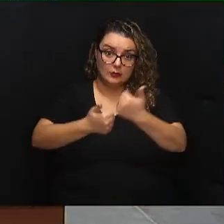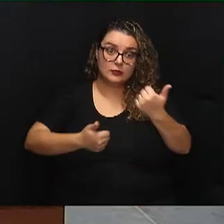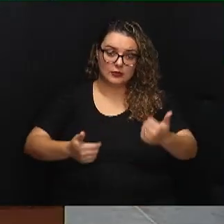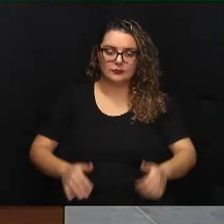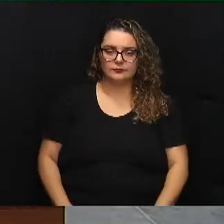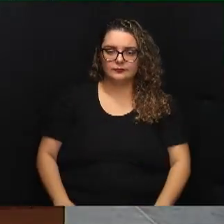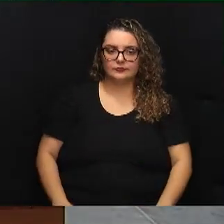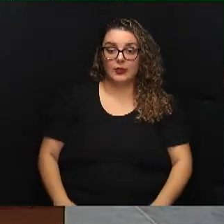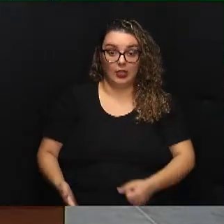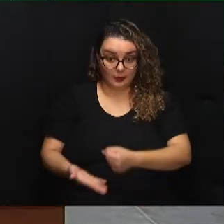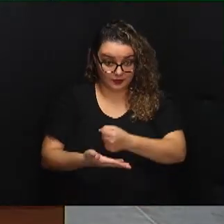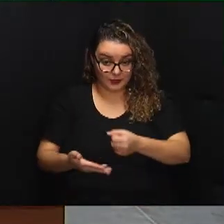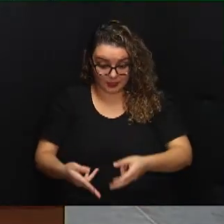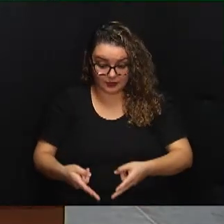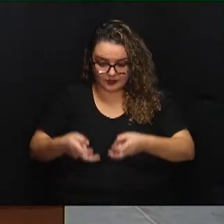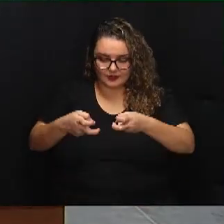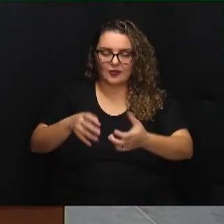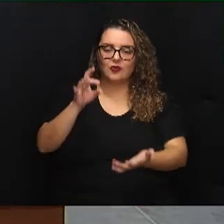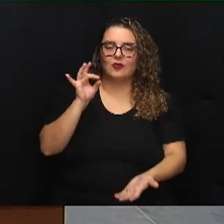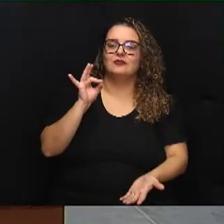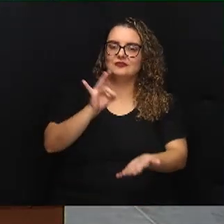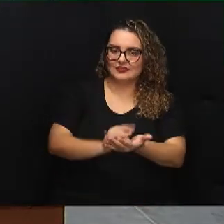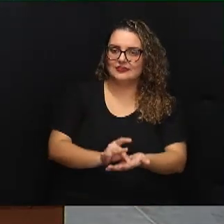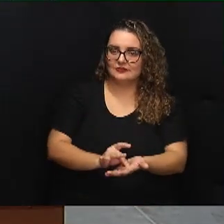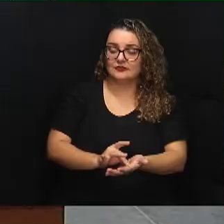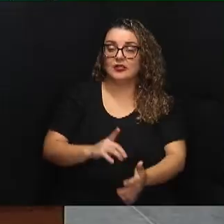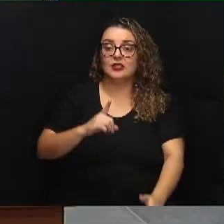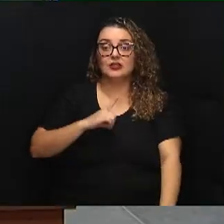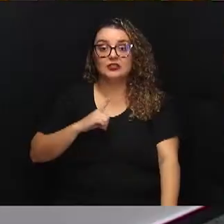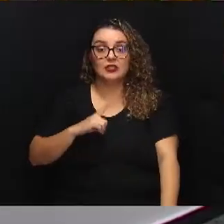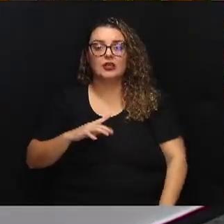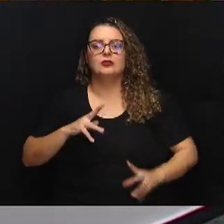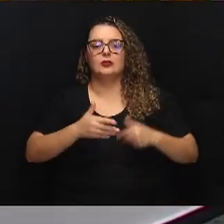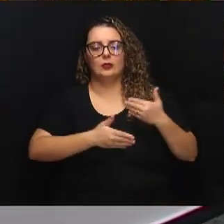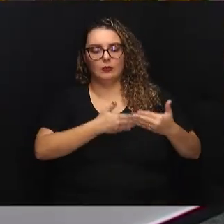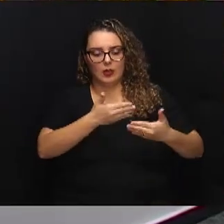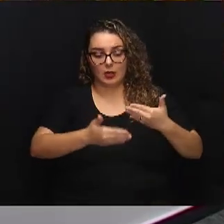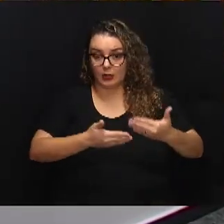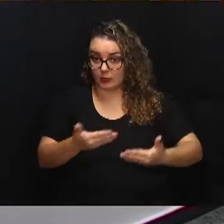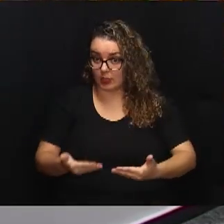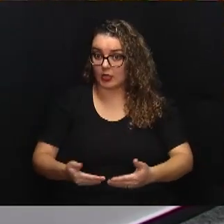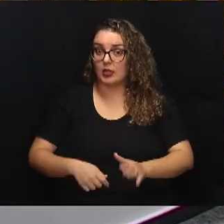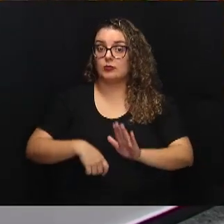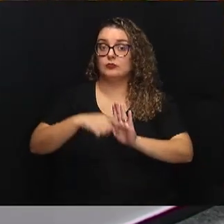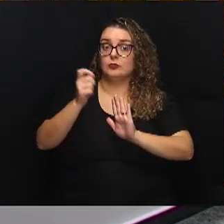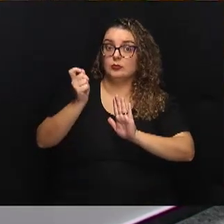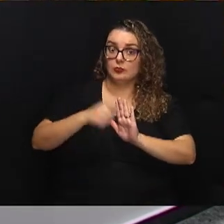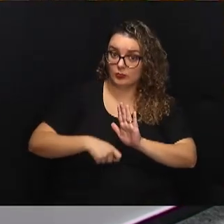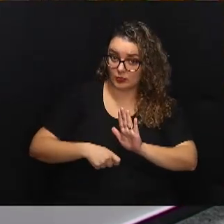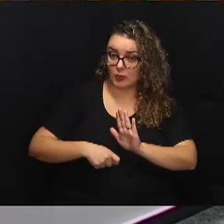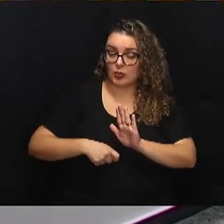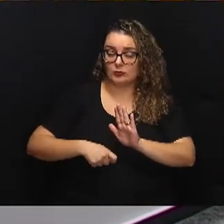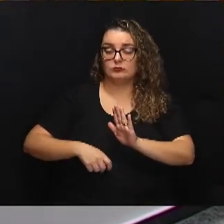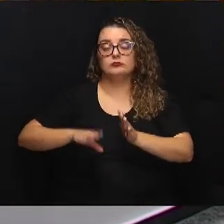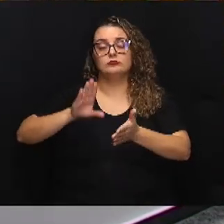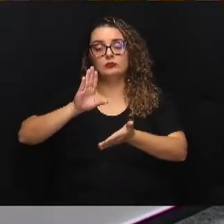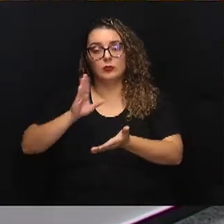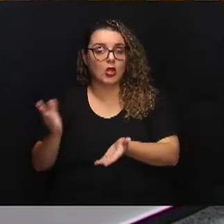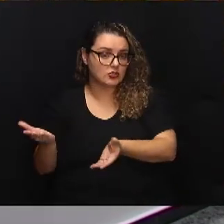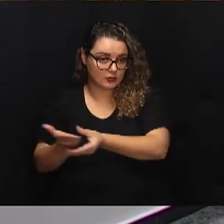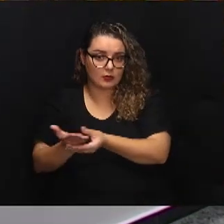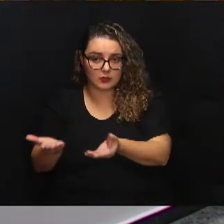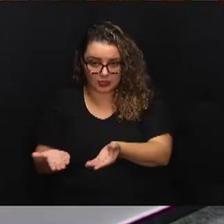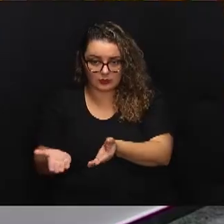Para embasar o reconhecimento oficial, existe todo um processo que é registrado nos autos e conduzido por